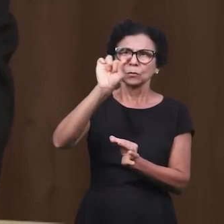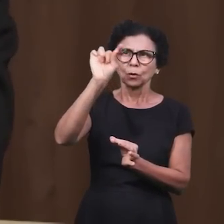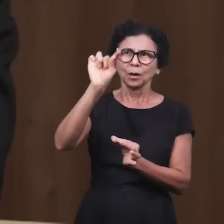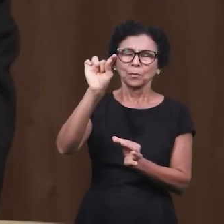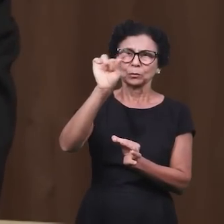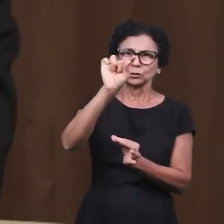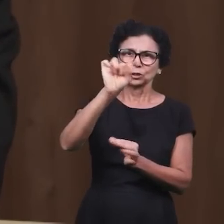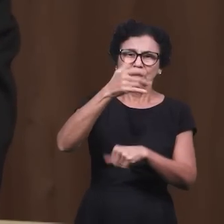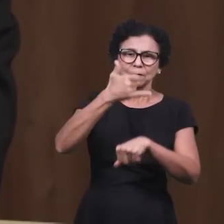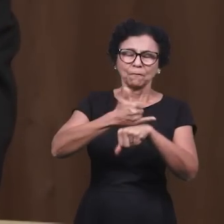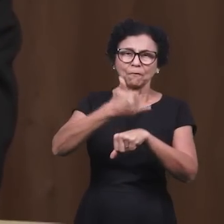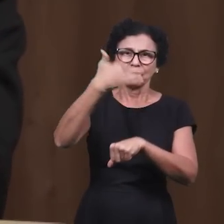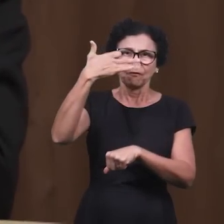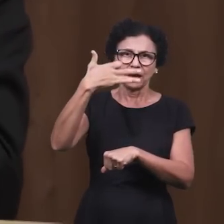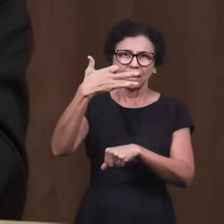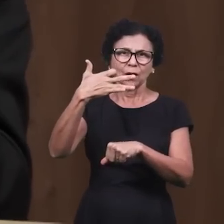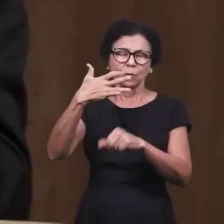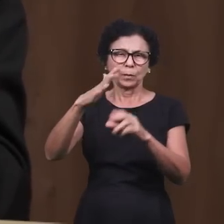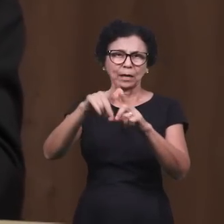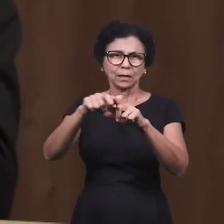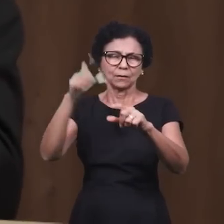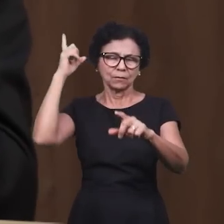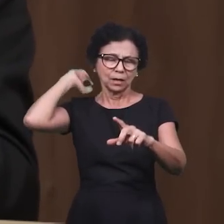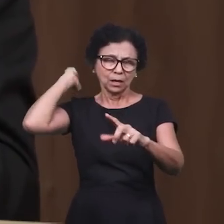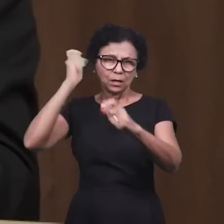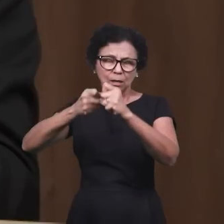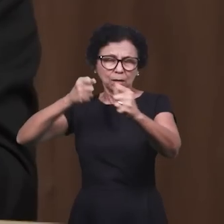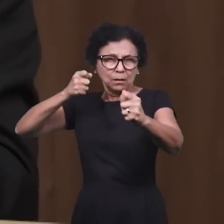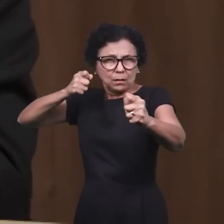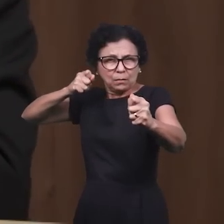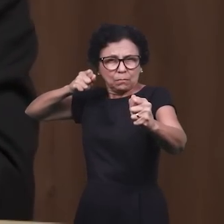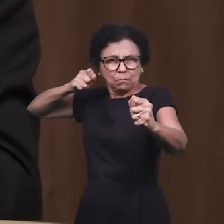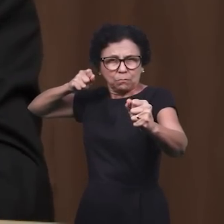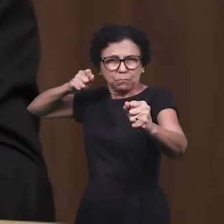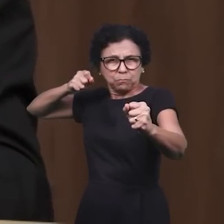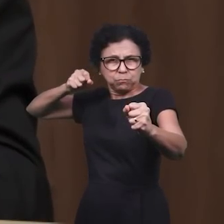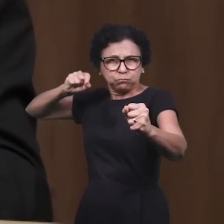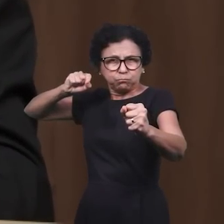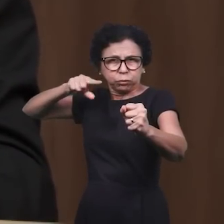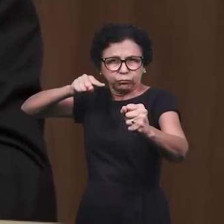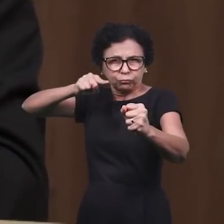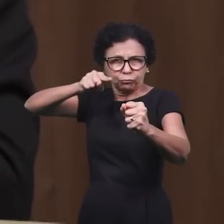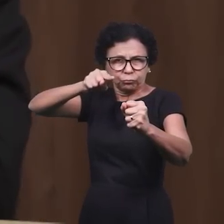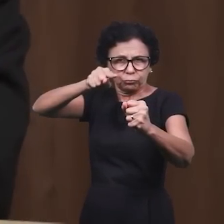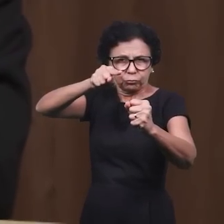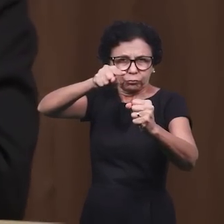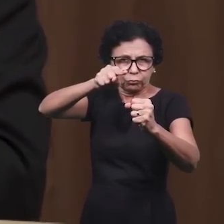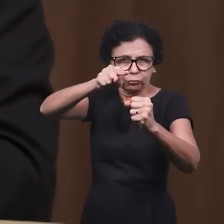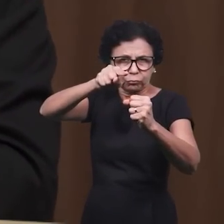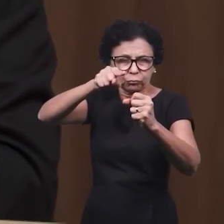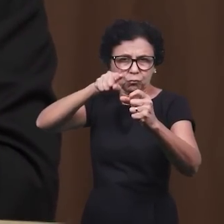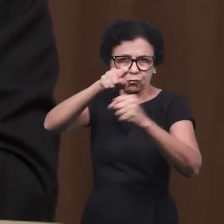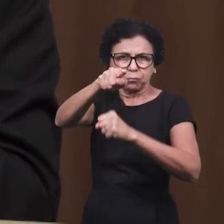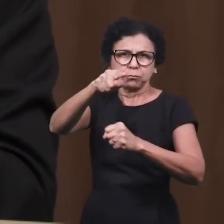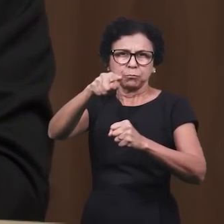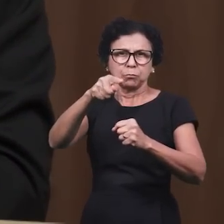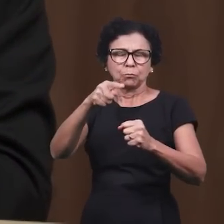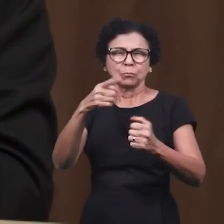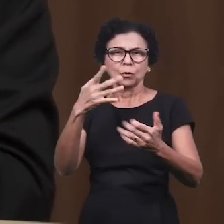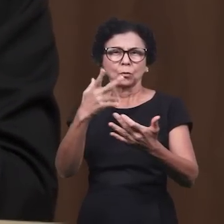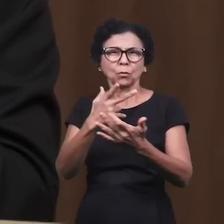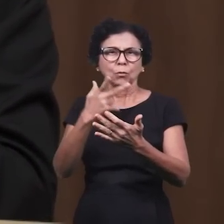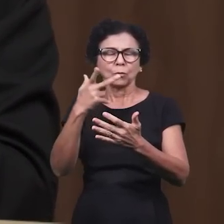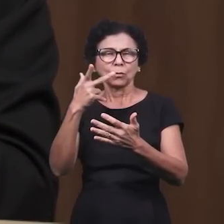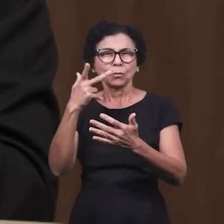batir, não entra. É uma expressão muito do nosso dia a dia, mas que fala muito. É. Quer dizer, o Senhor